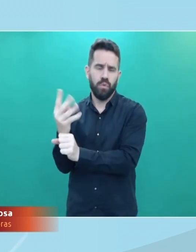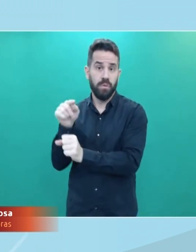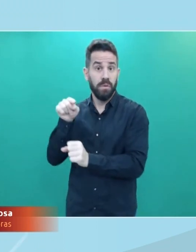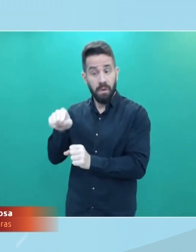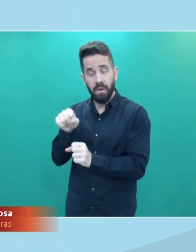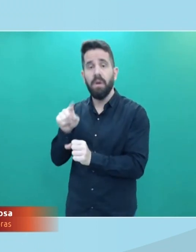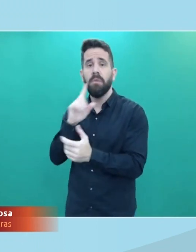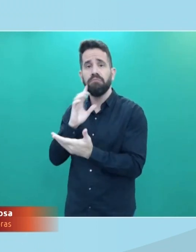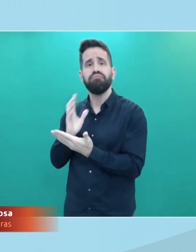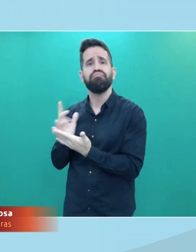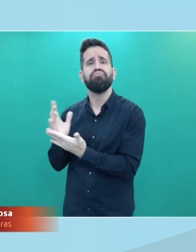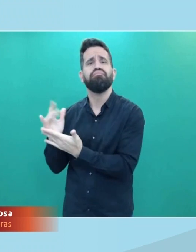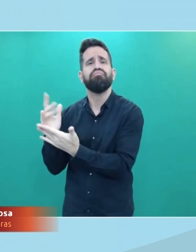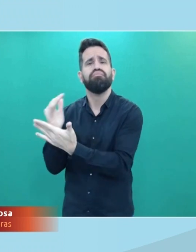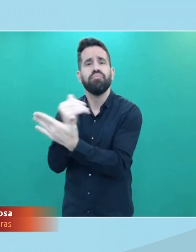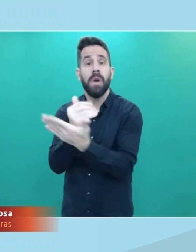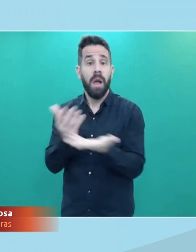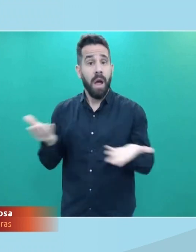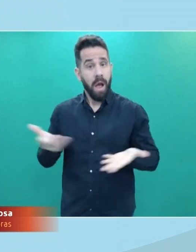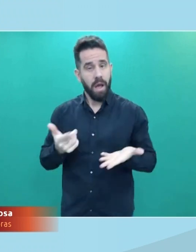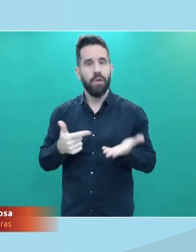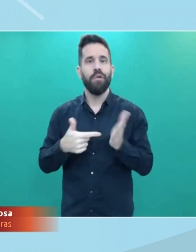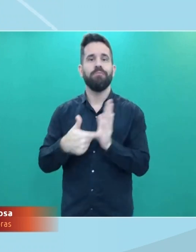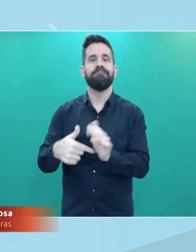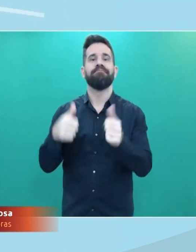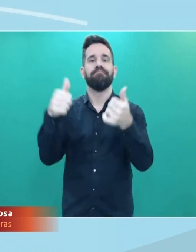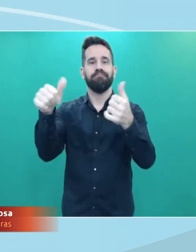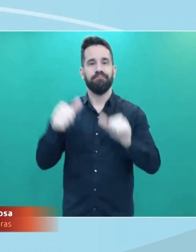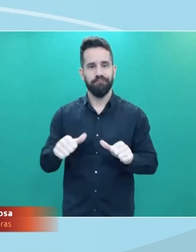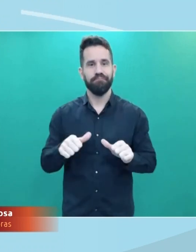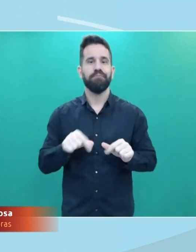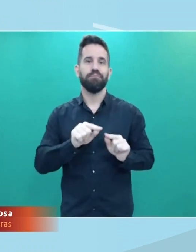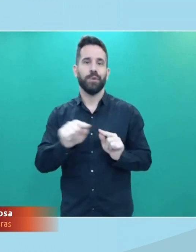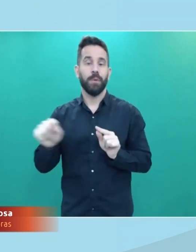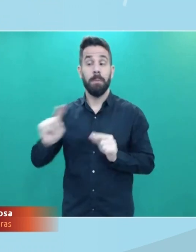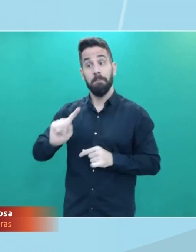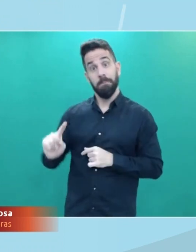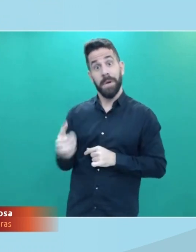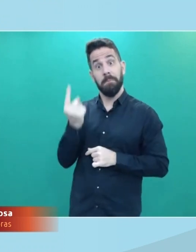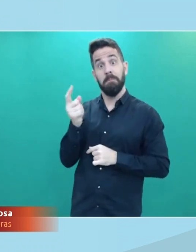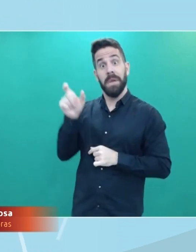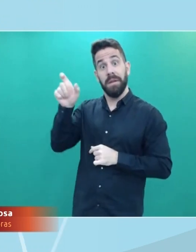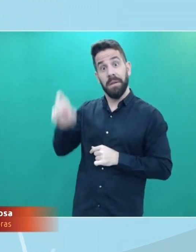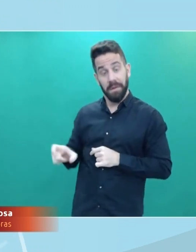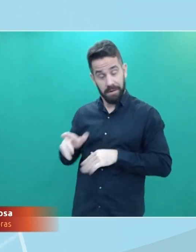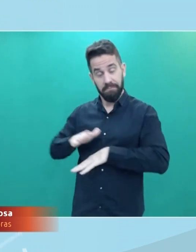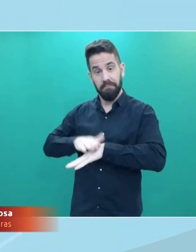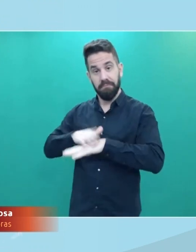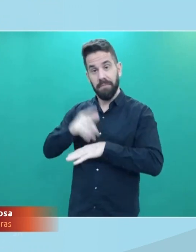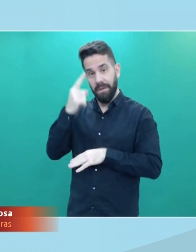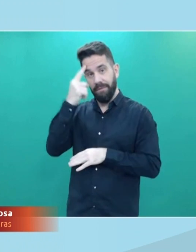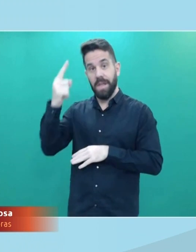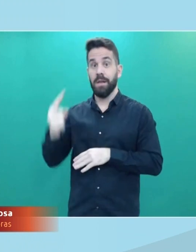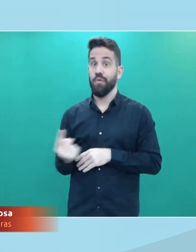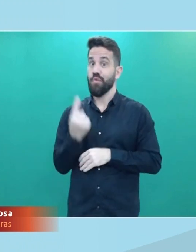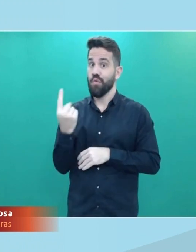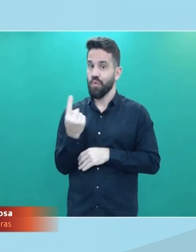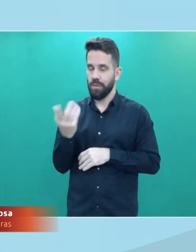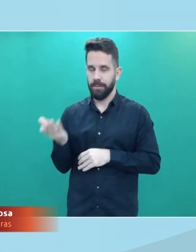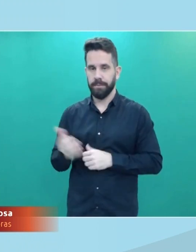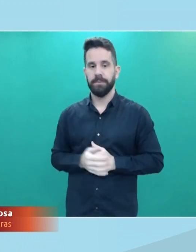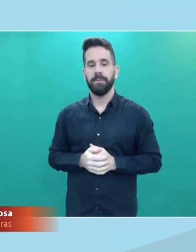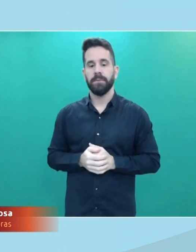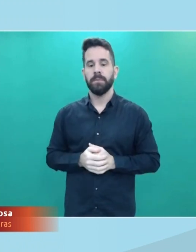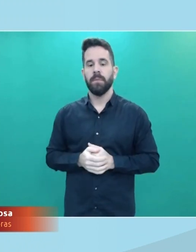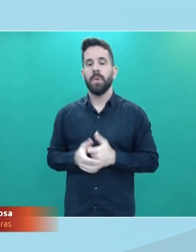se consolida em Crônicas de um Mundo Bizarro, a primeira exposição individual dele. Essa mostra está montada na Galeria